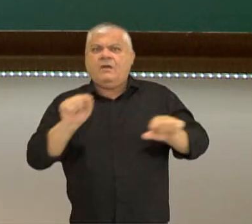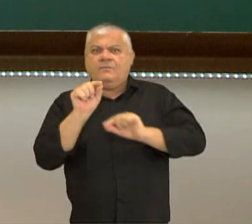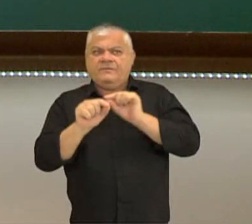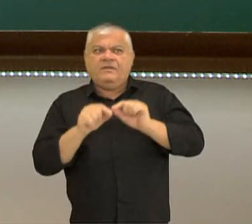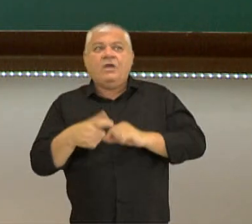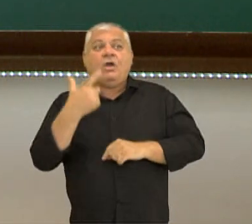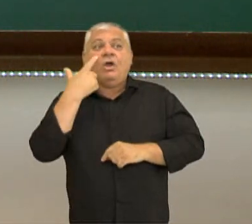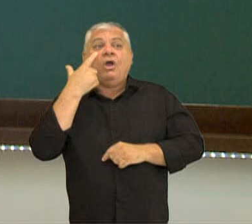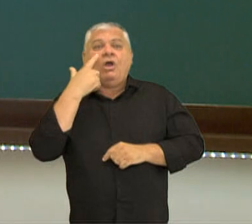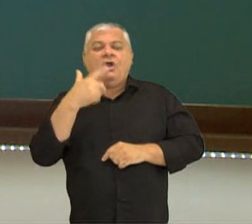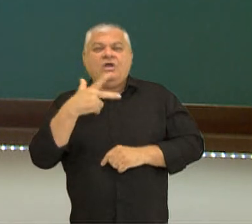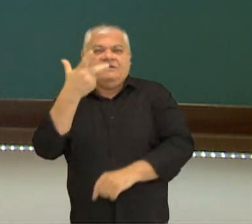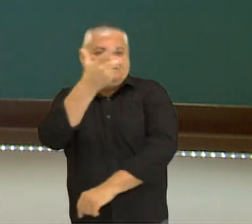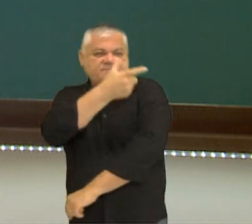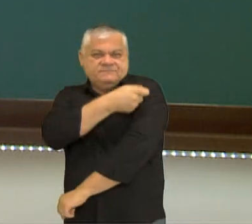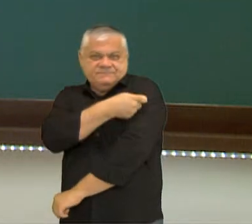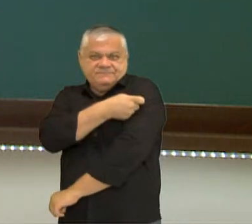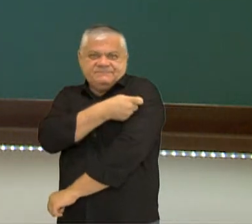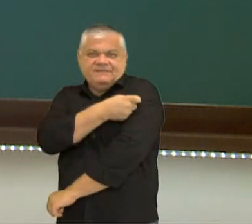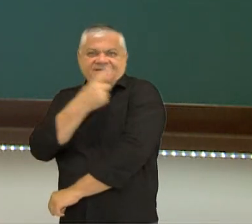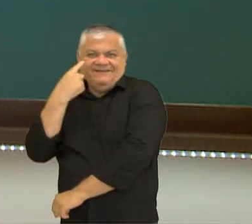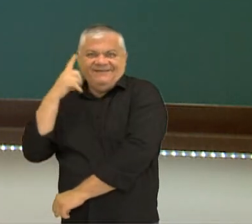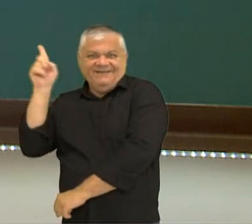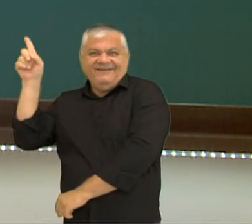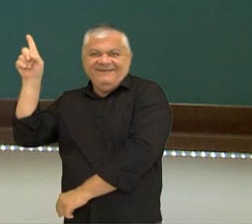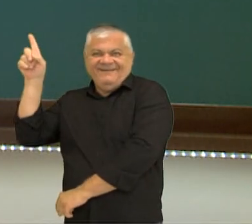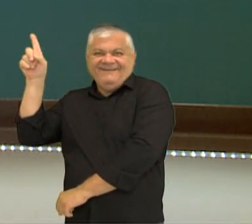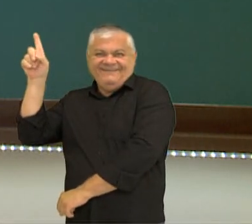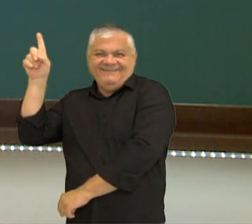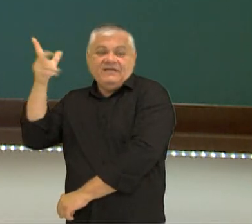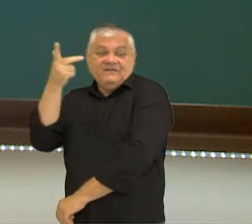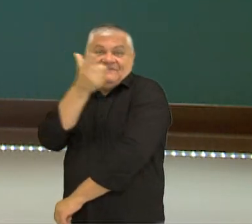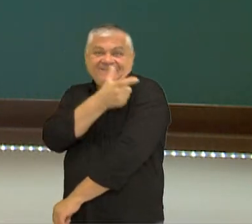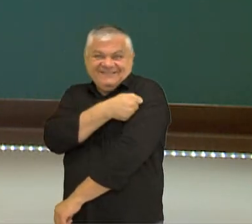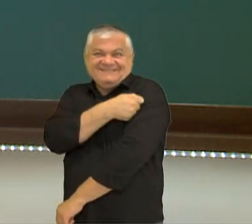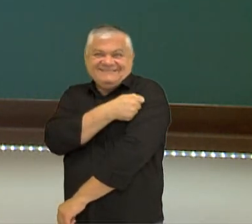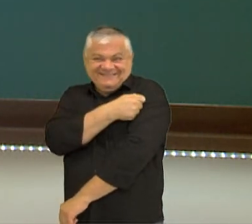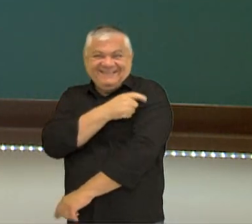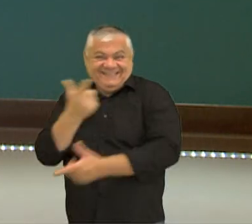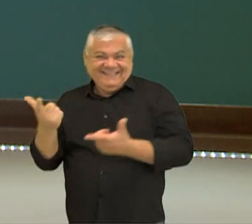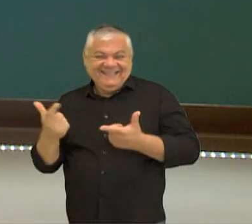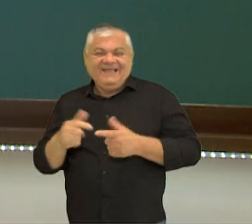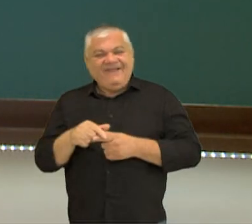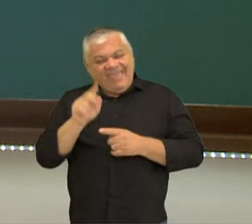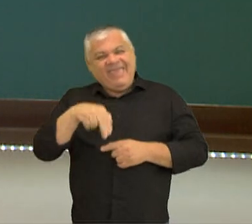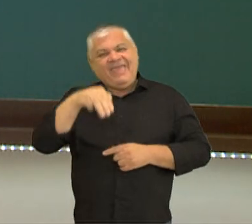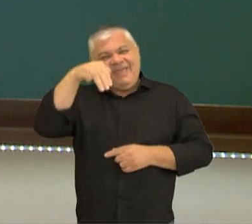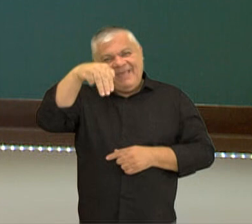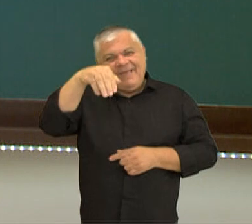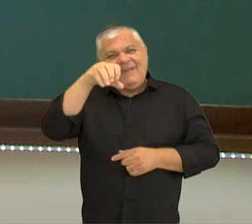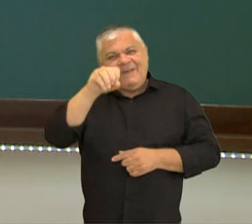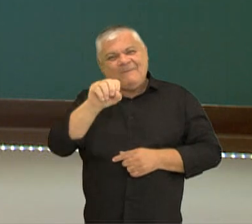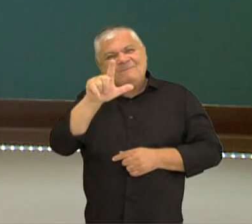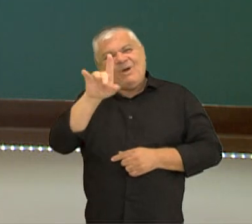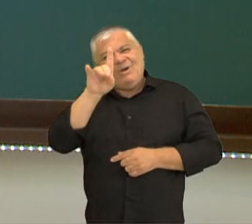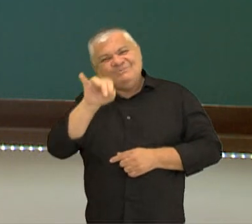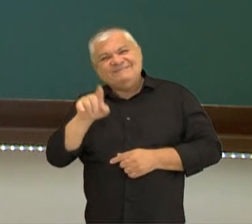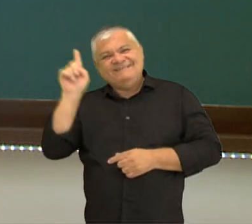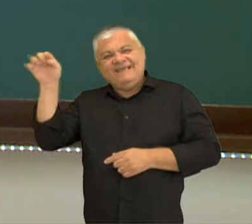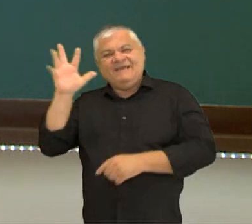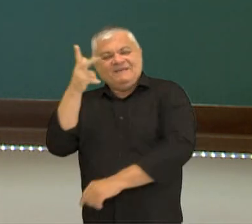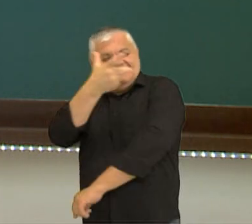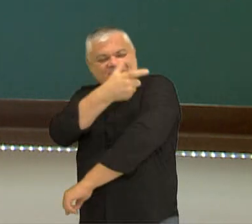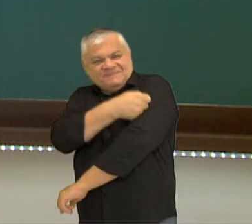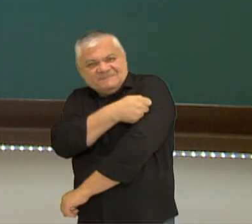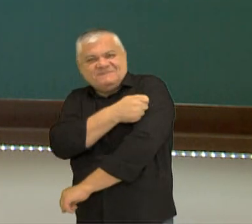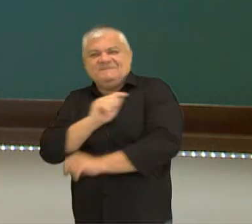vir logo a vacina. Então a professora fez um stencil, um molde da vacina aqui para pedir que ela venha logo e